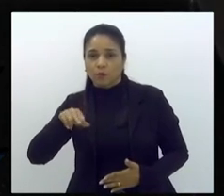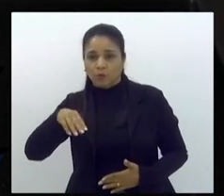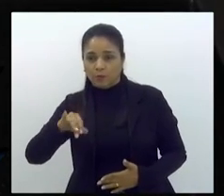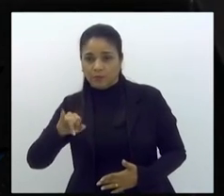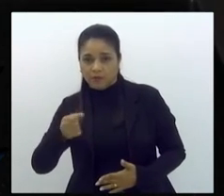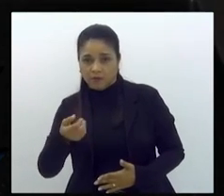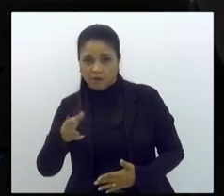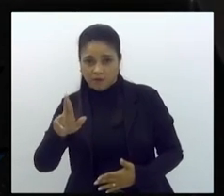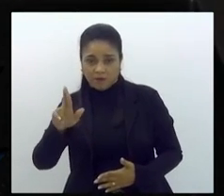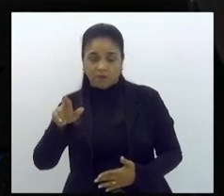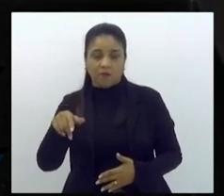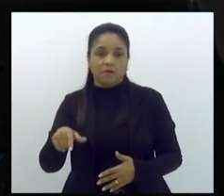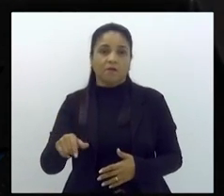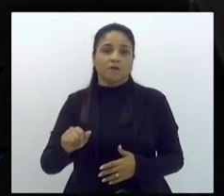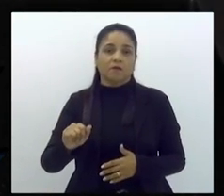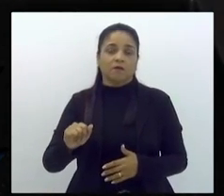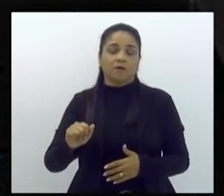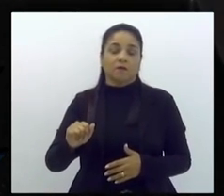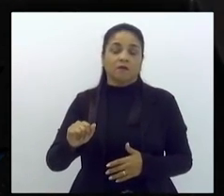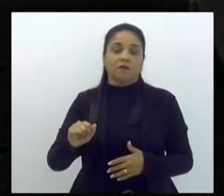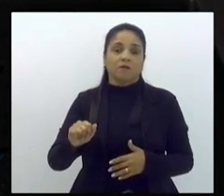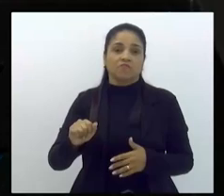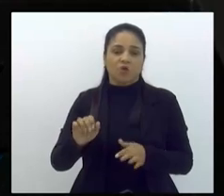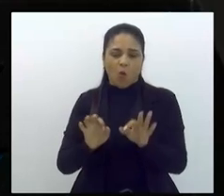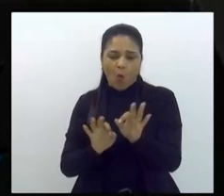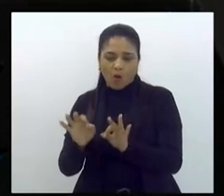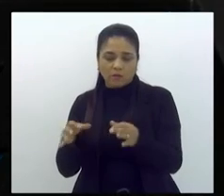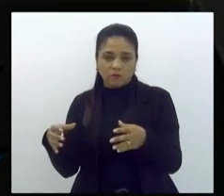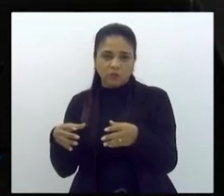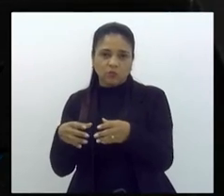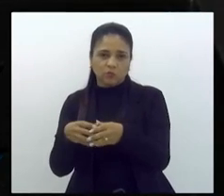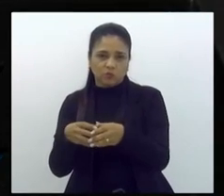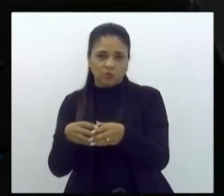organizado por uma ordem fascista